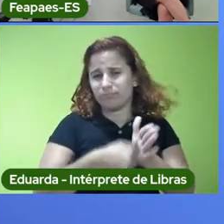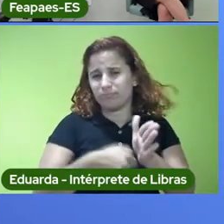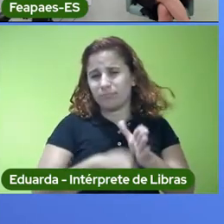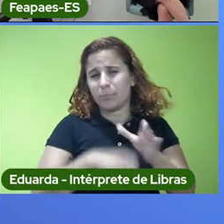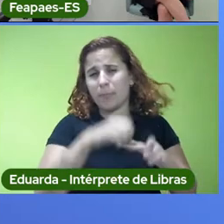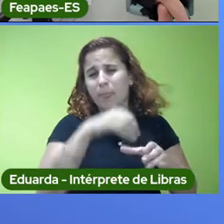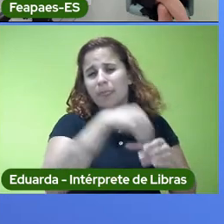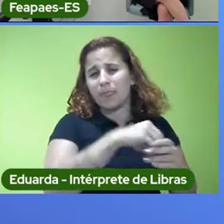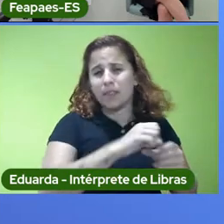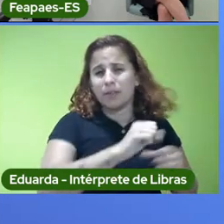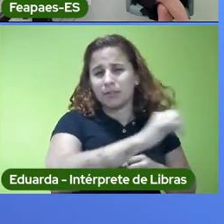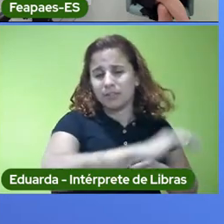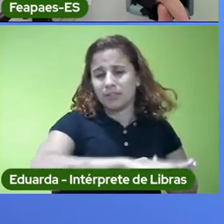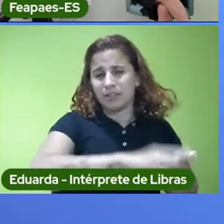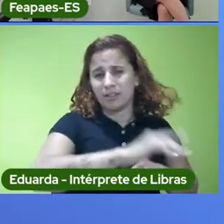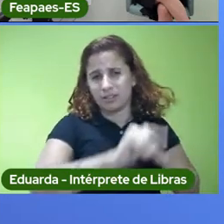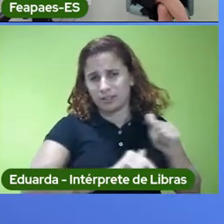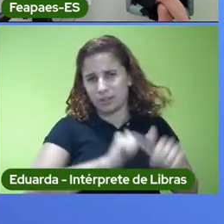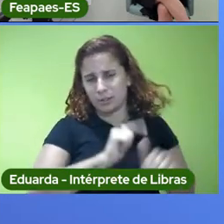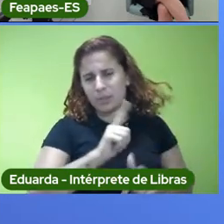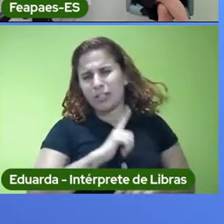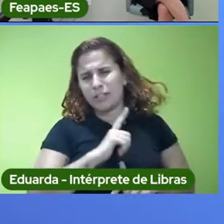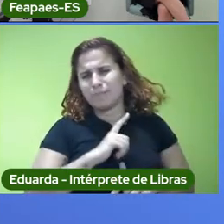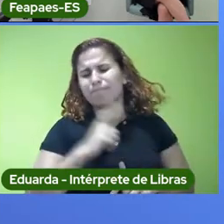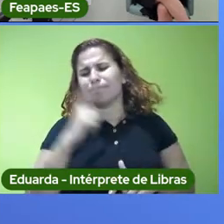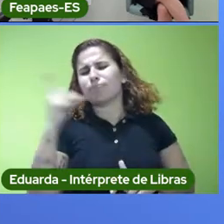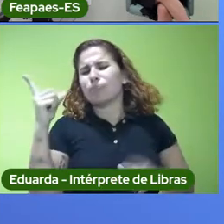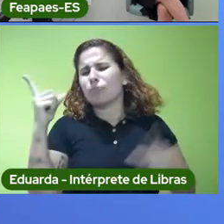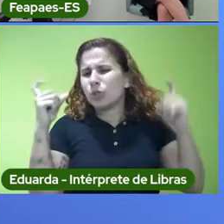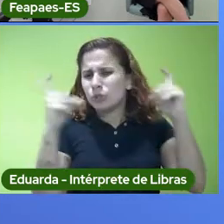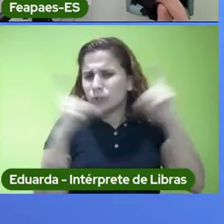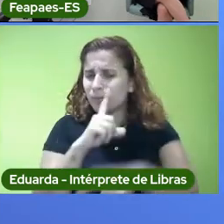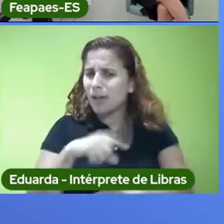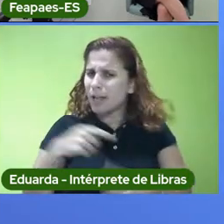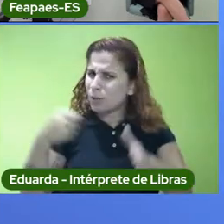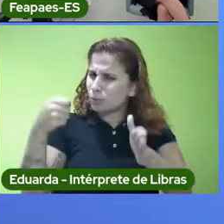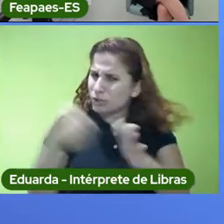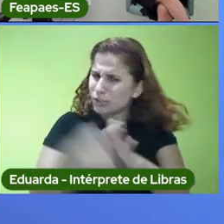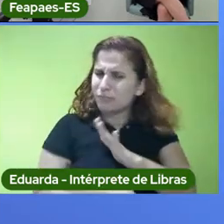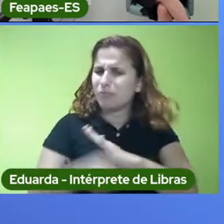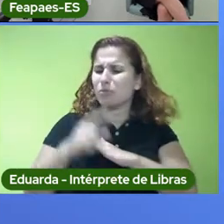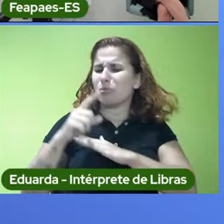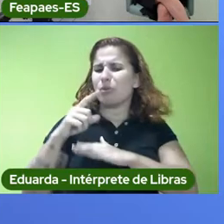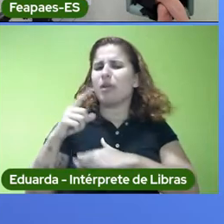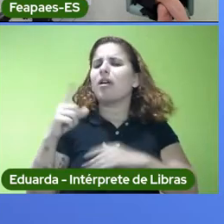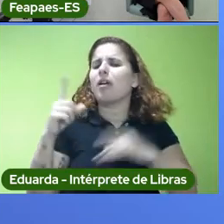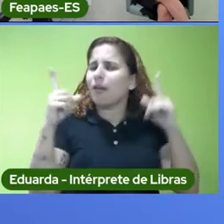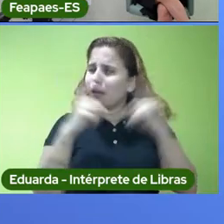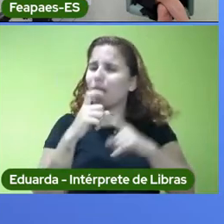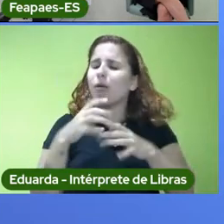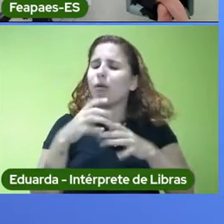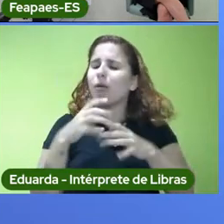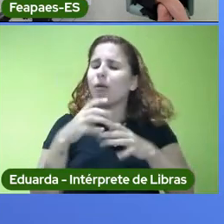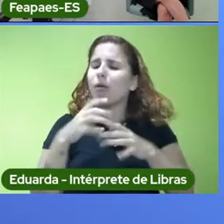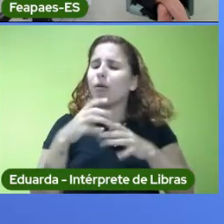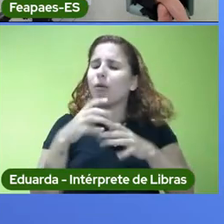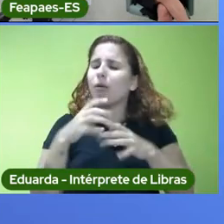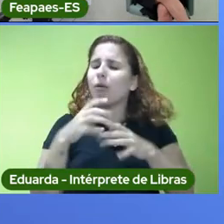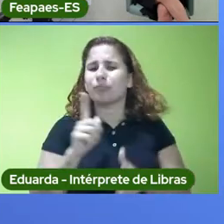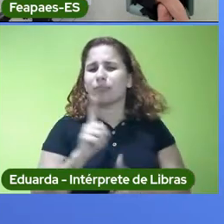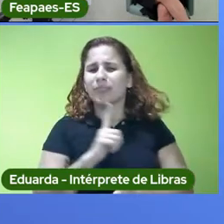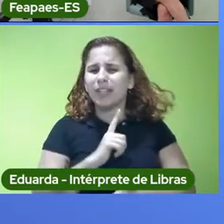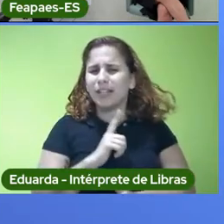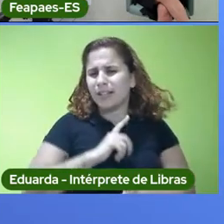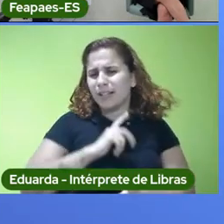também desafiantes, né? Porque às vezes a gente, numa resposta mais rápida, numa leitura mais superficial